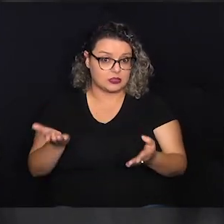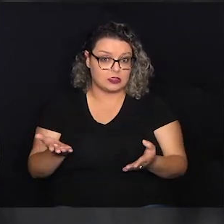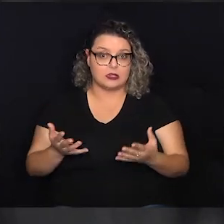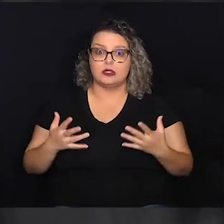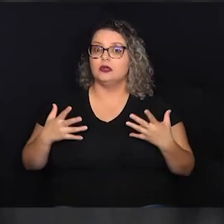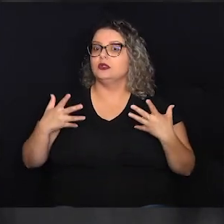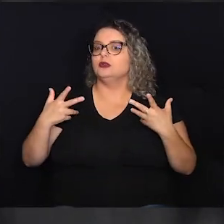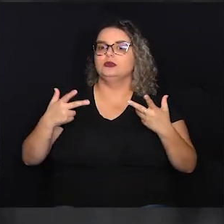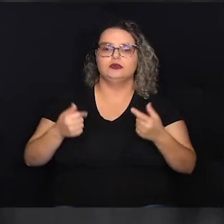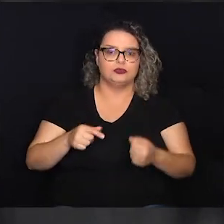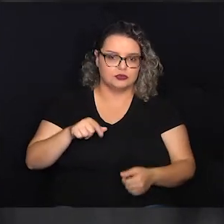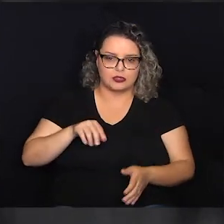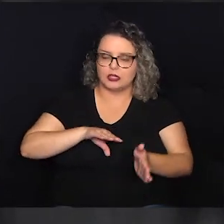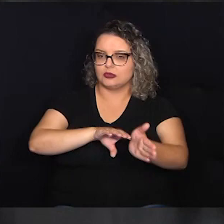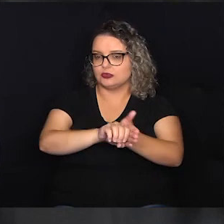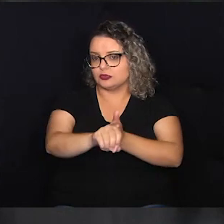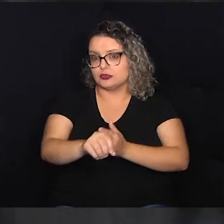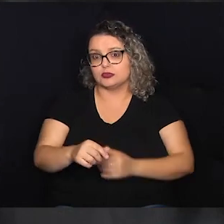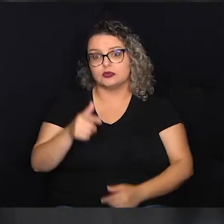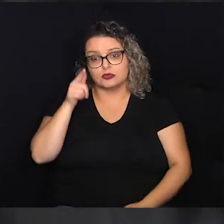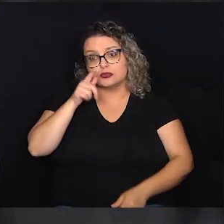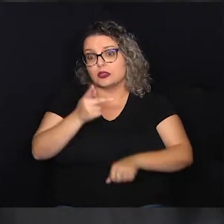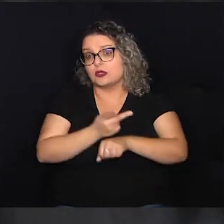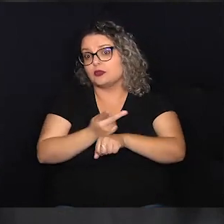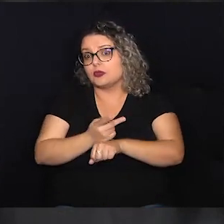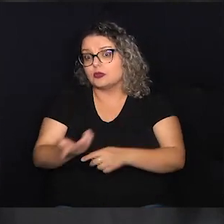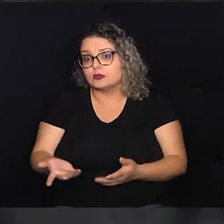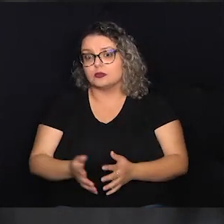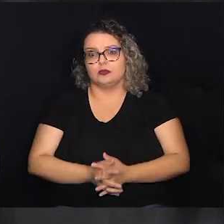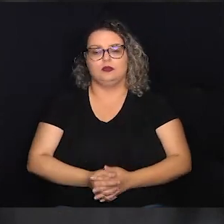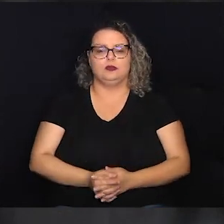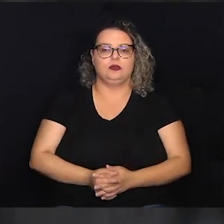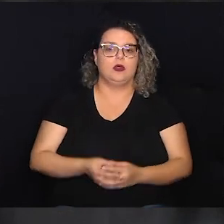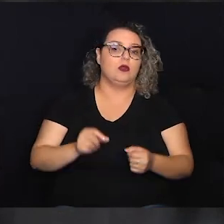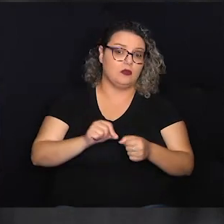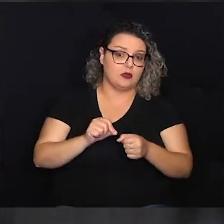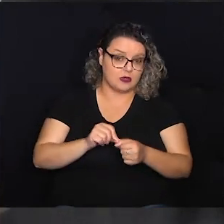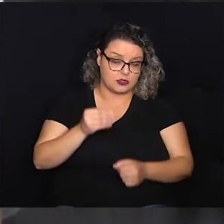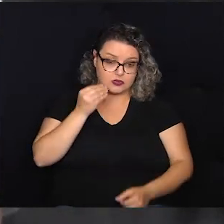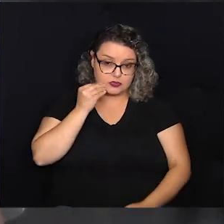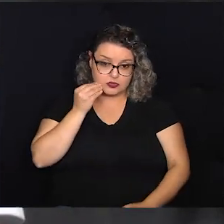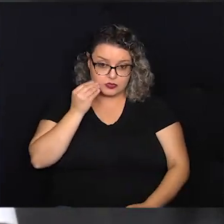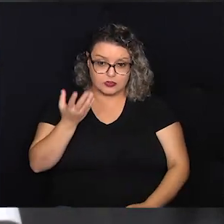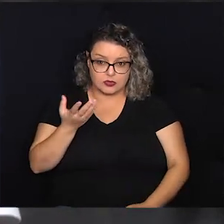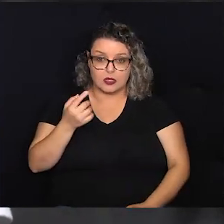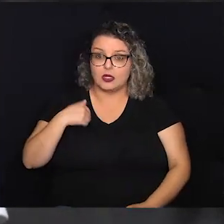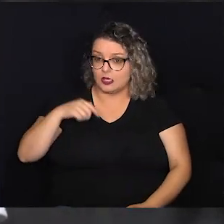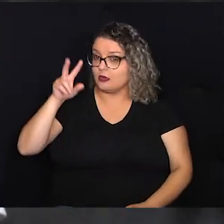nosso progresso, que hoje nós nos encontramos, tudo é através do Google que a gente consegue levantar, eu fui fazer um